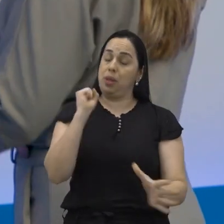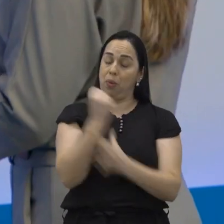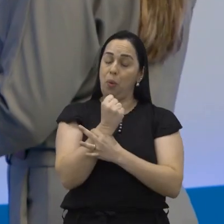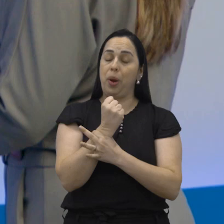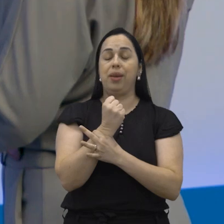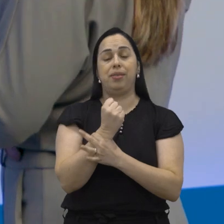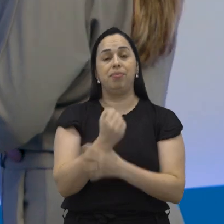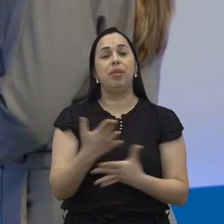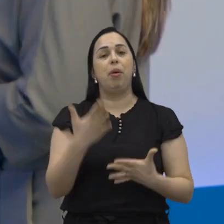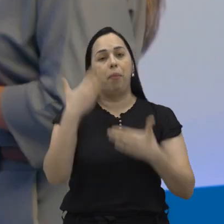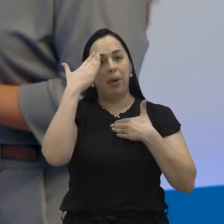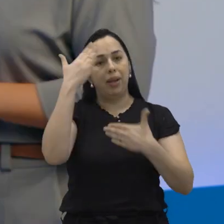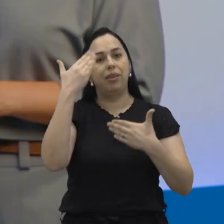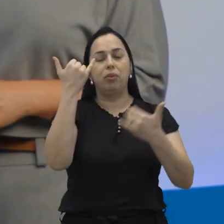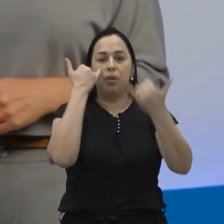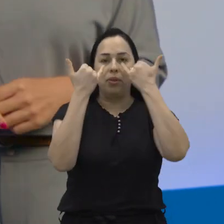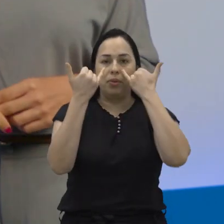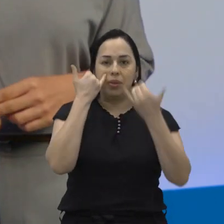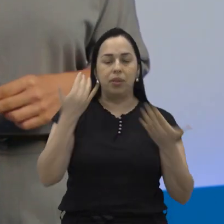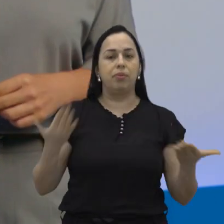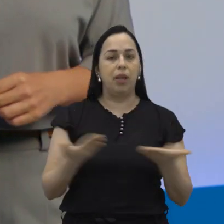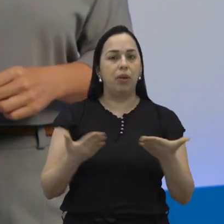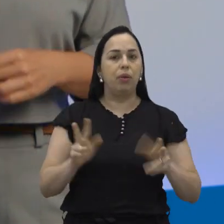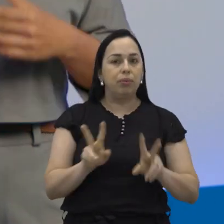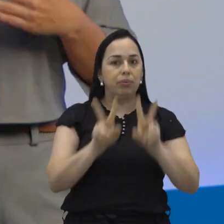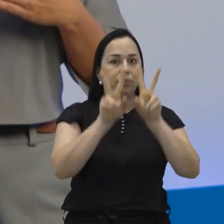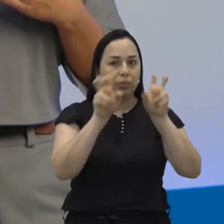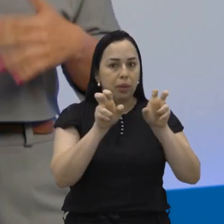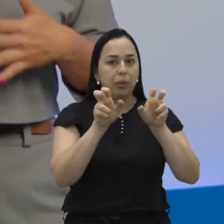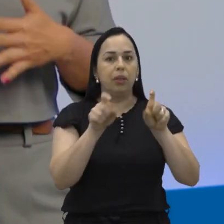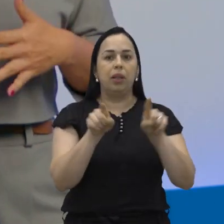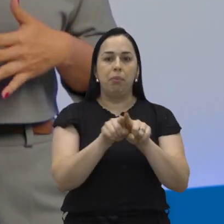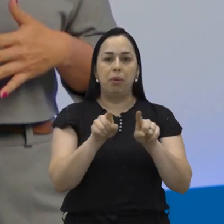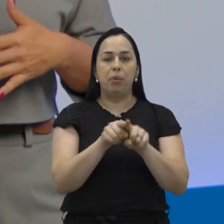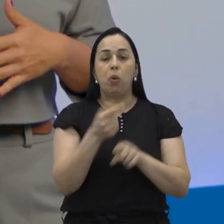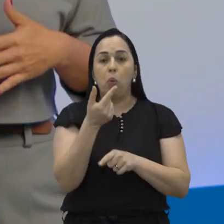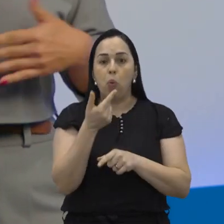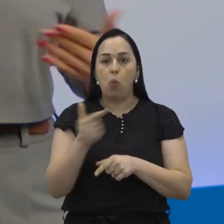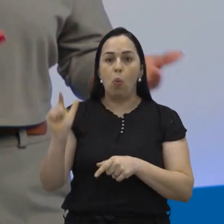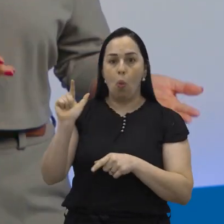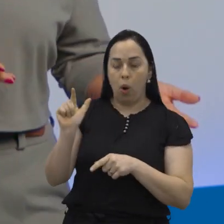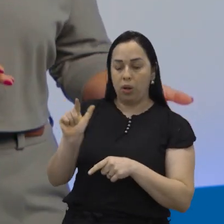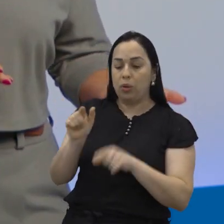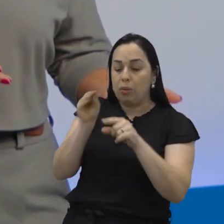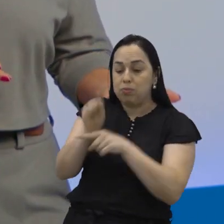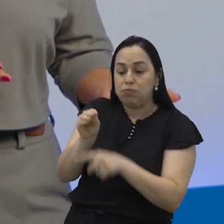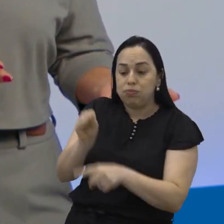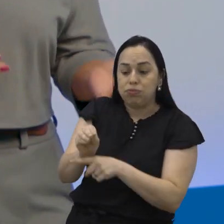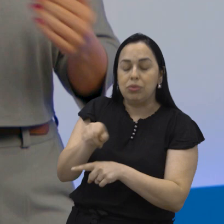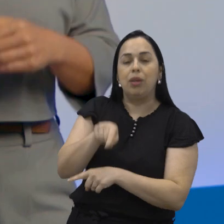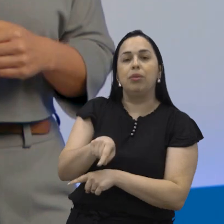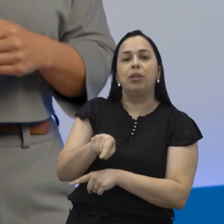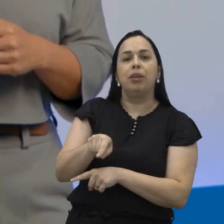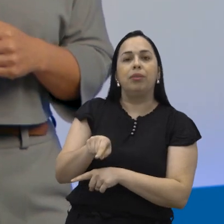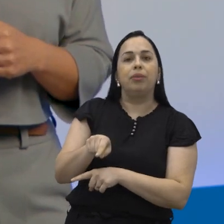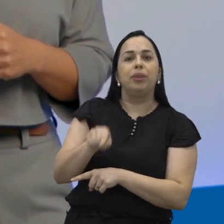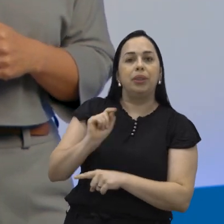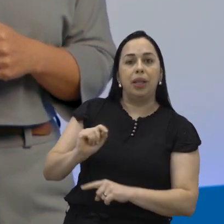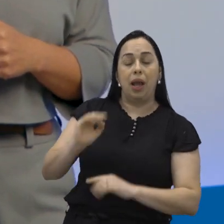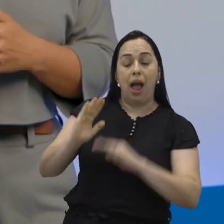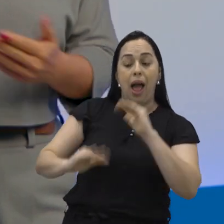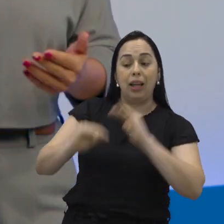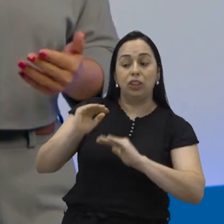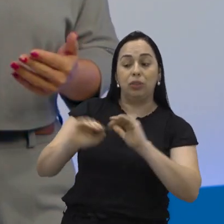brincar sem correr riscos, né? Obrigada pelas informações. E já que estamos nesse assunto, outro cuidado necessário com as